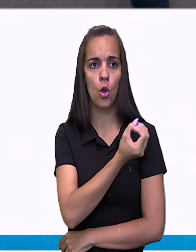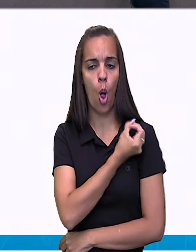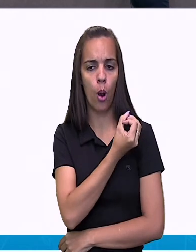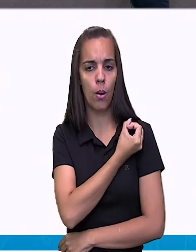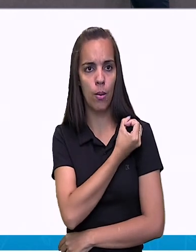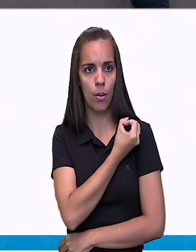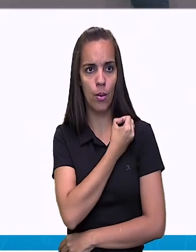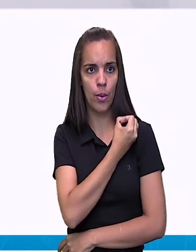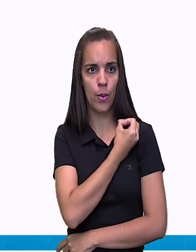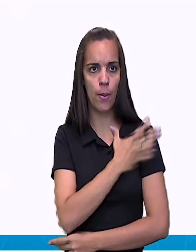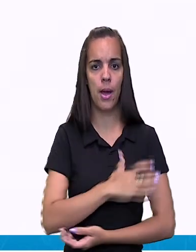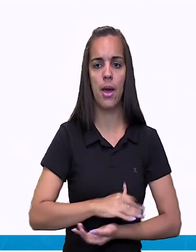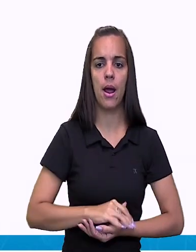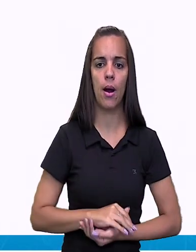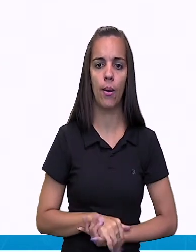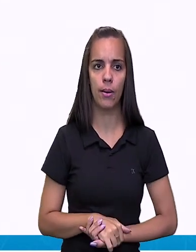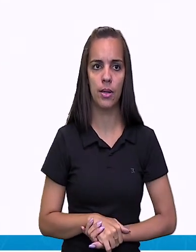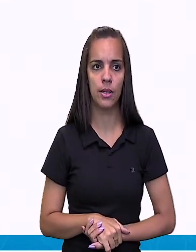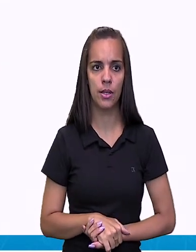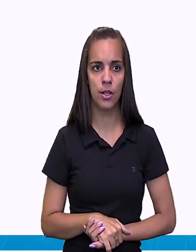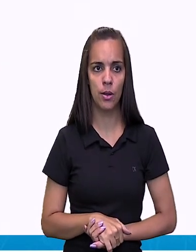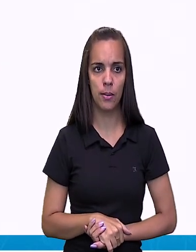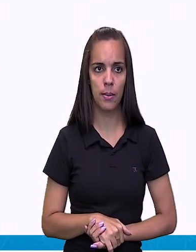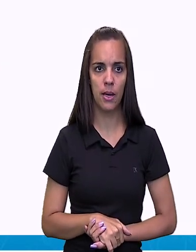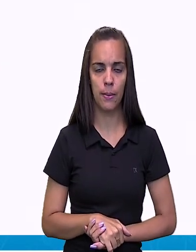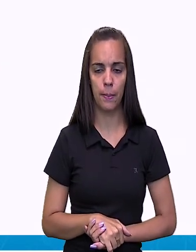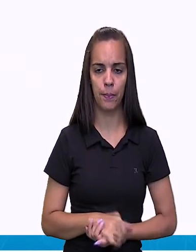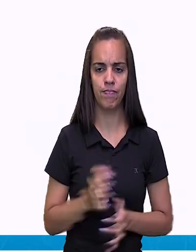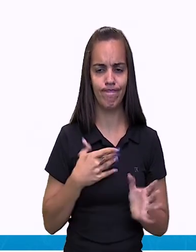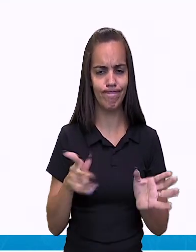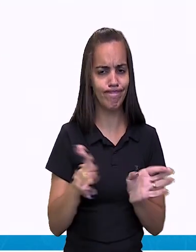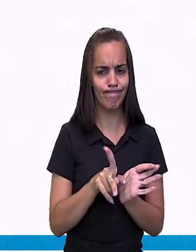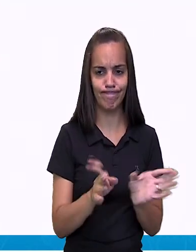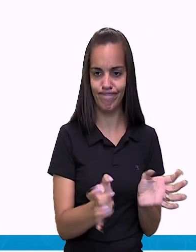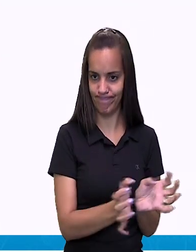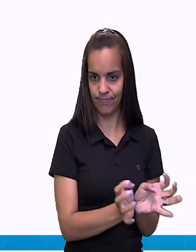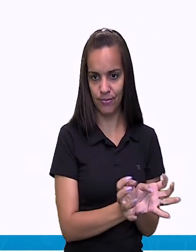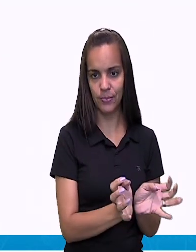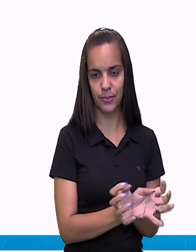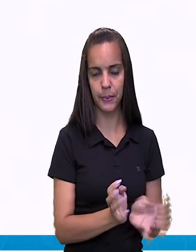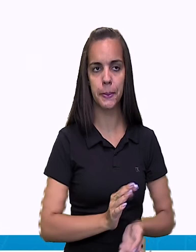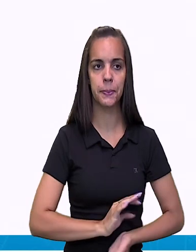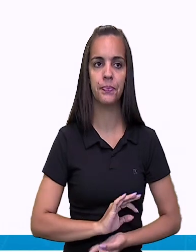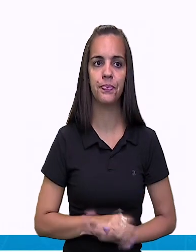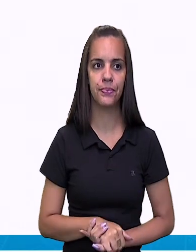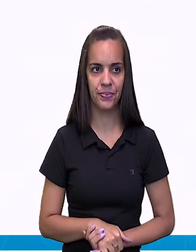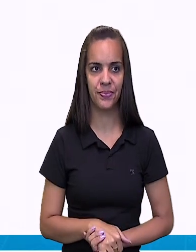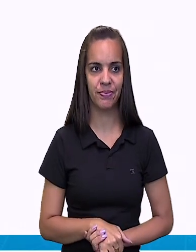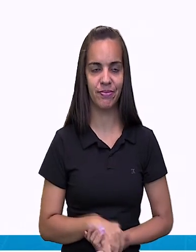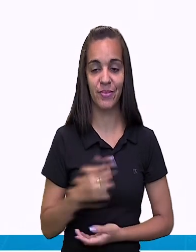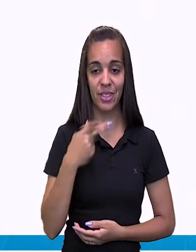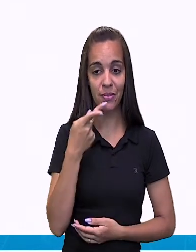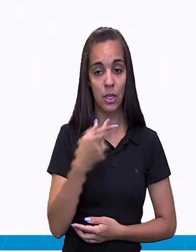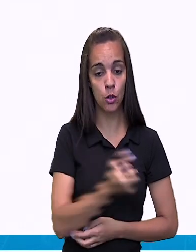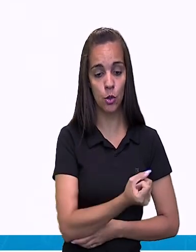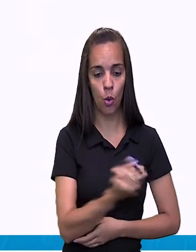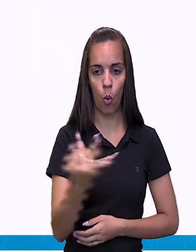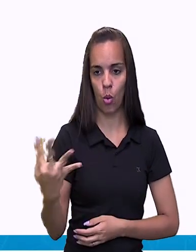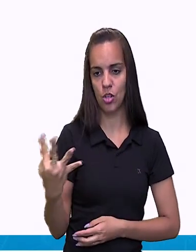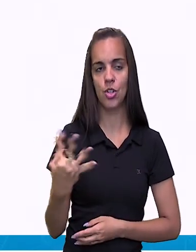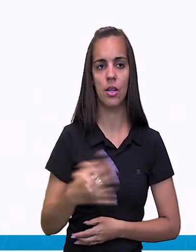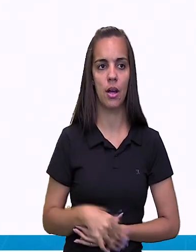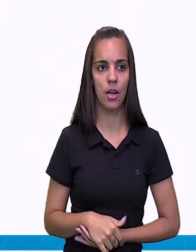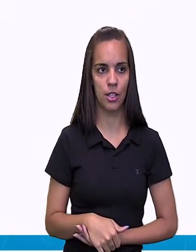esse está na classe de numeral, porque está dizendo de uma quantidade. Então, a